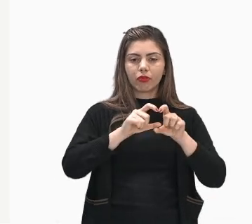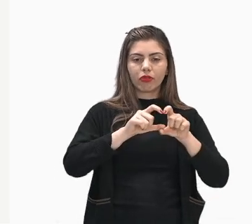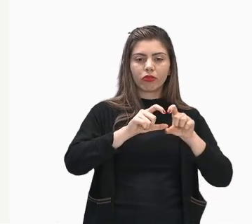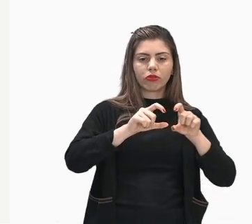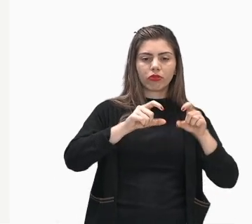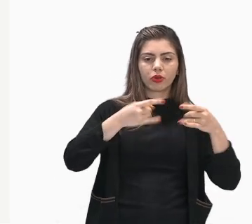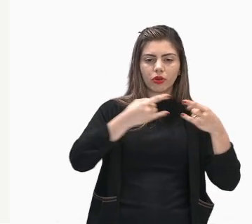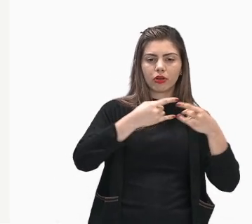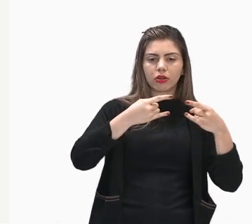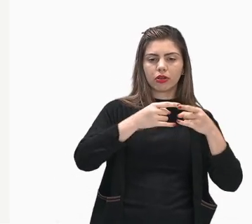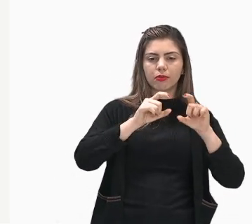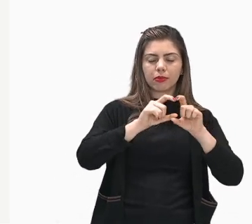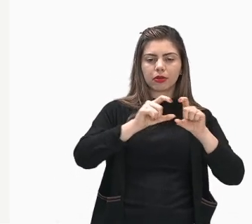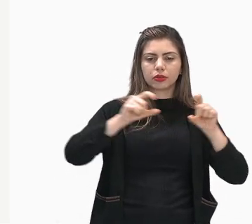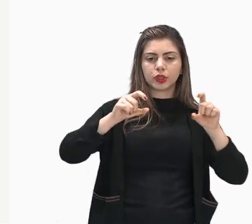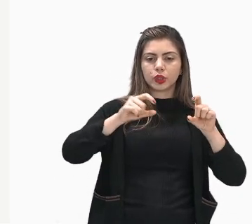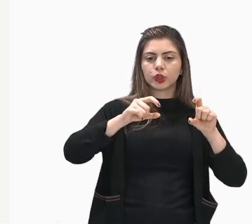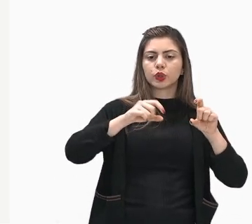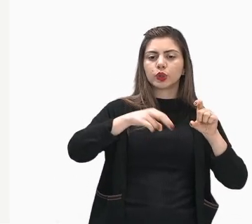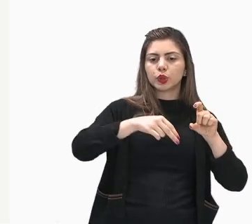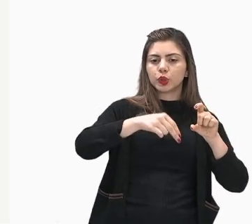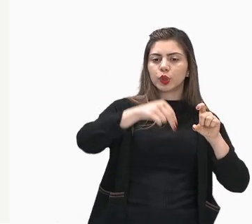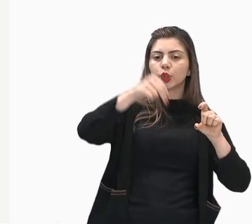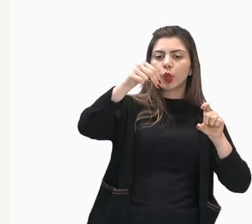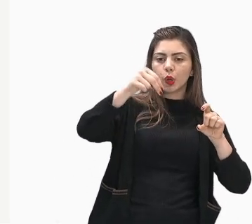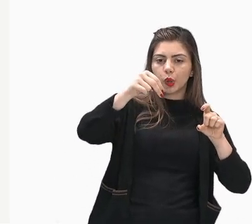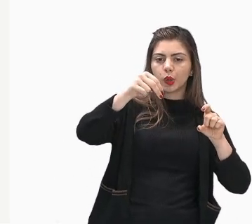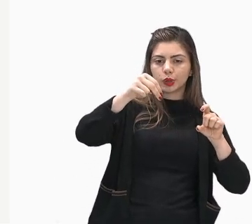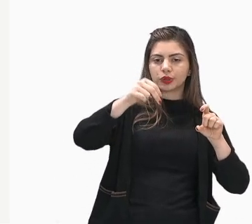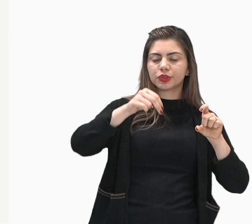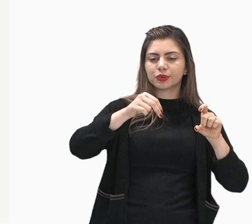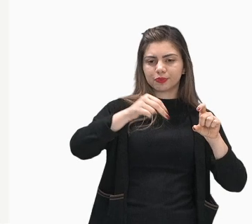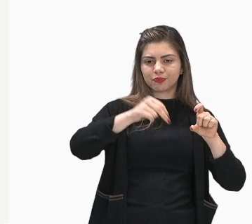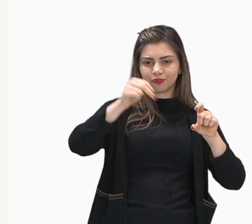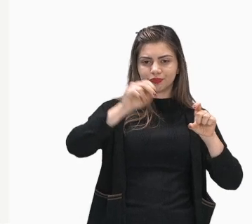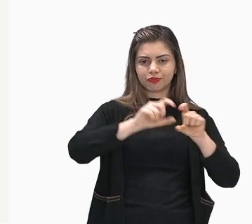aproximarmos o polo norte de um ímã